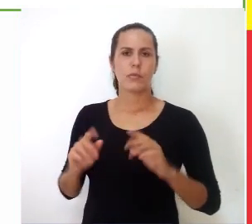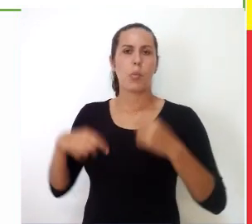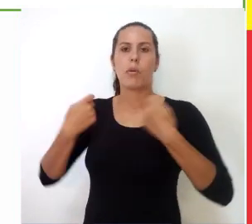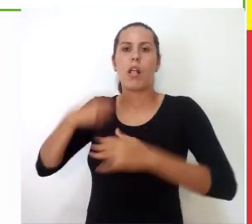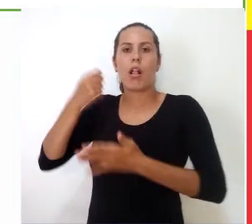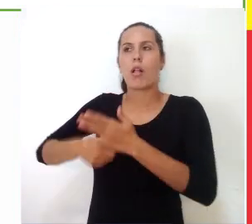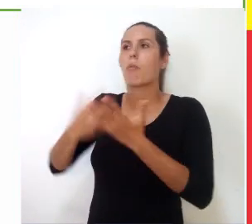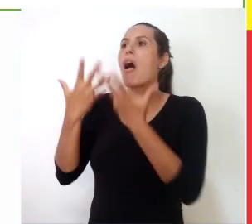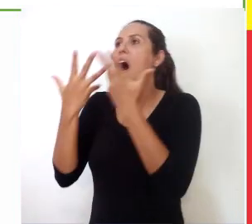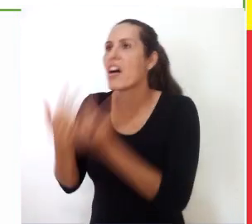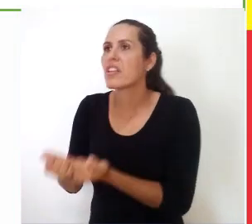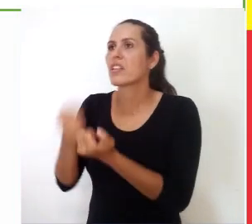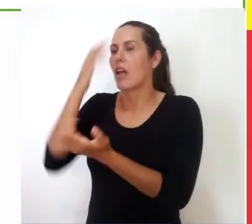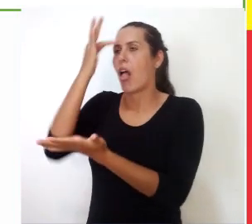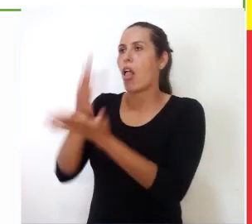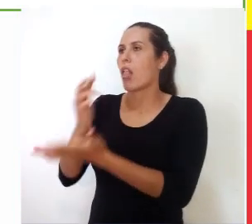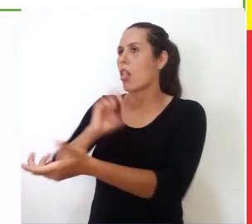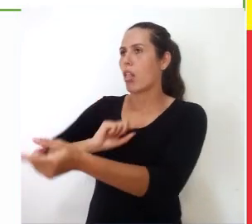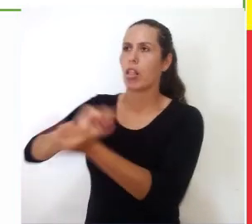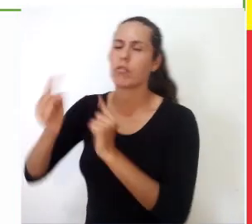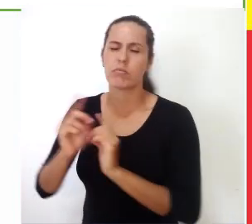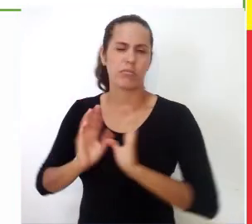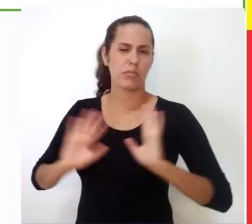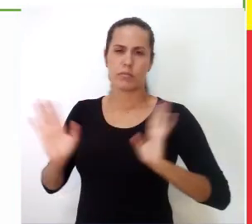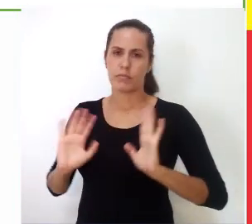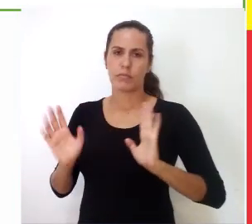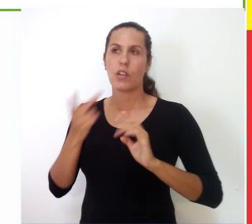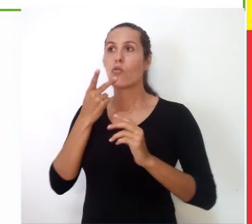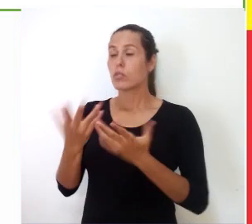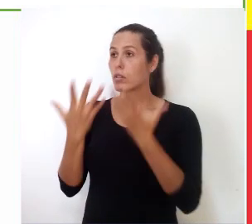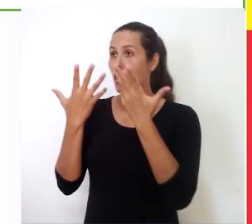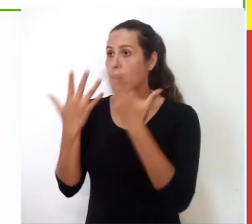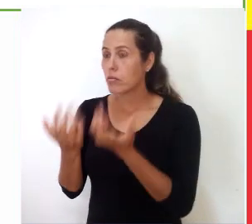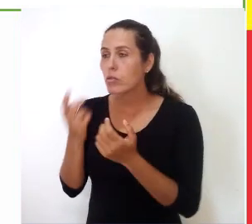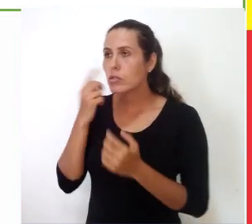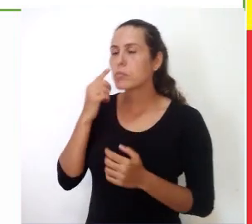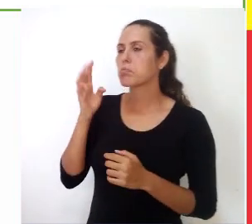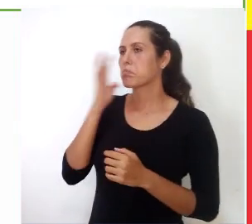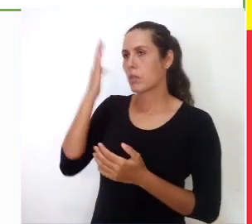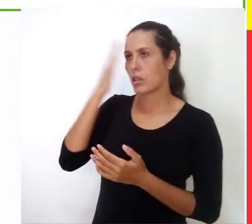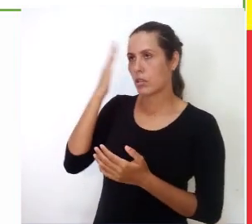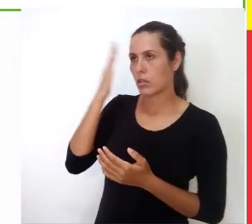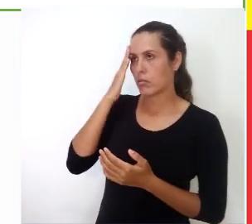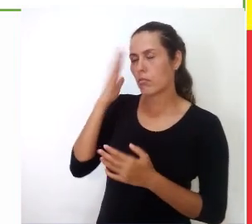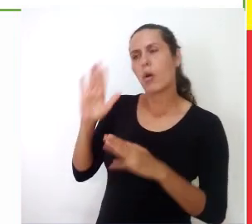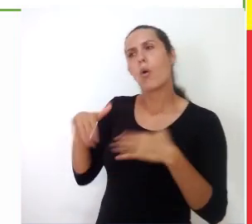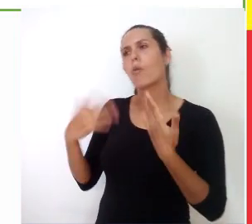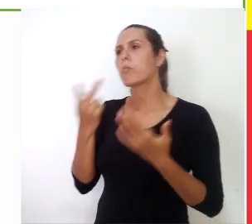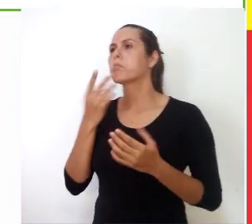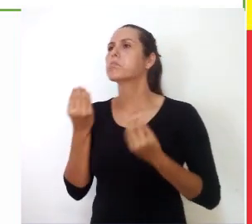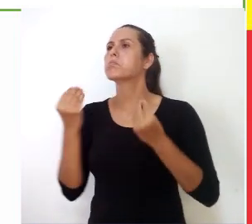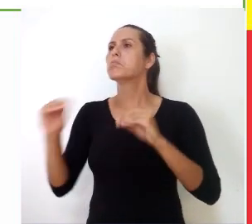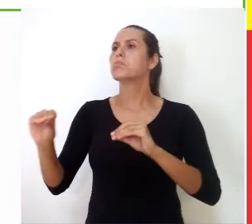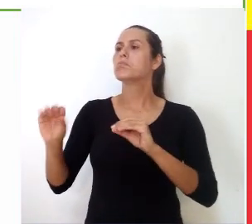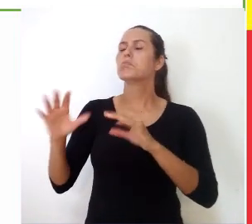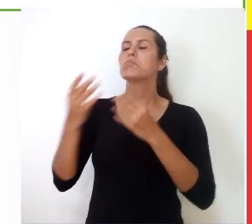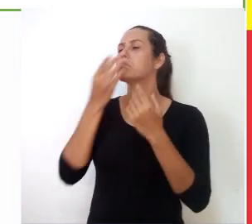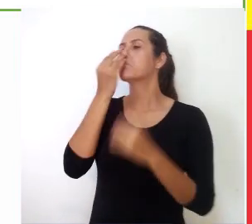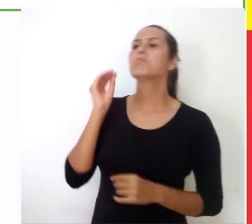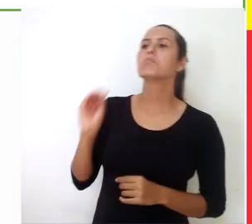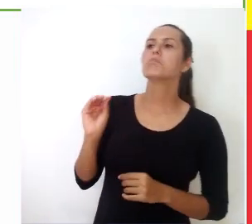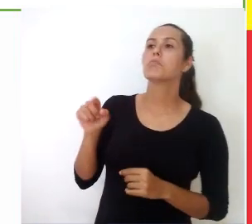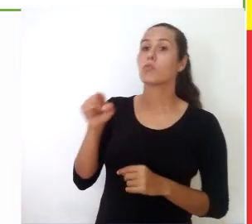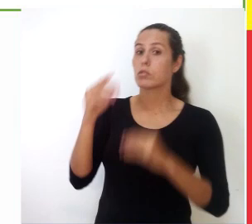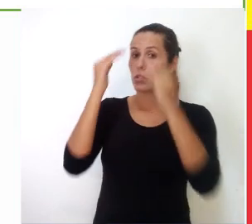simplesmente se afasta? O segundo ponto, respeita o pensamento do outro, respeita o outro por ele pensar